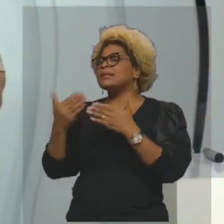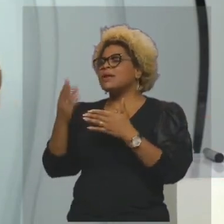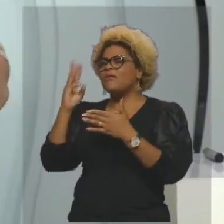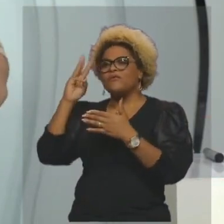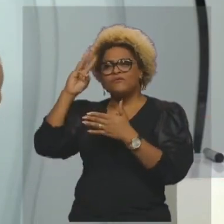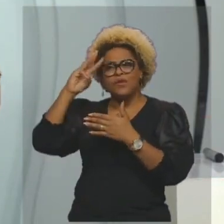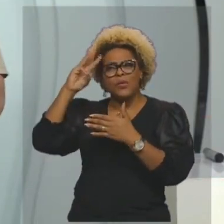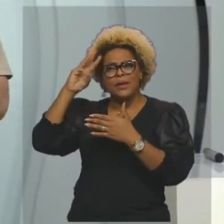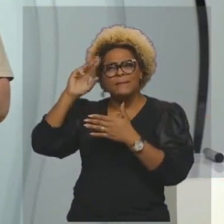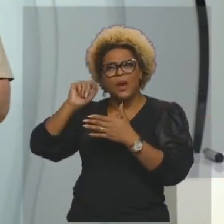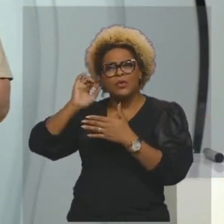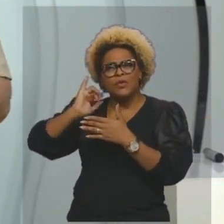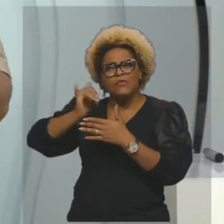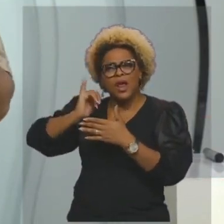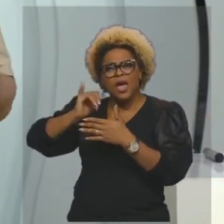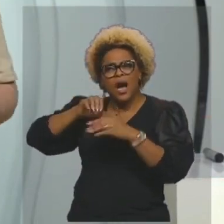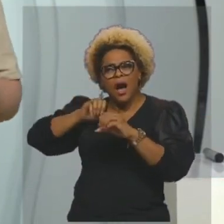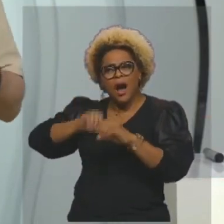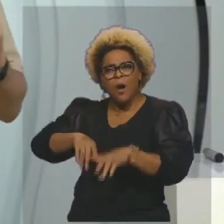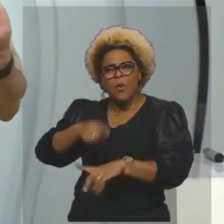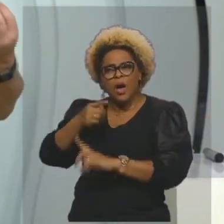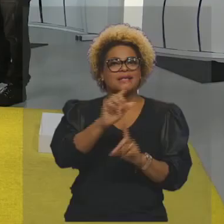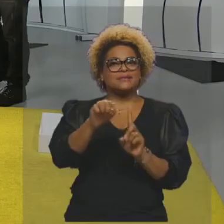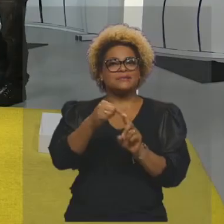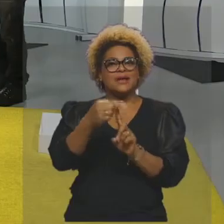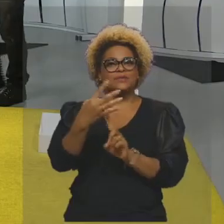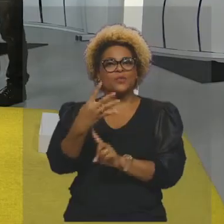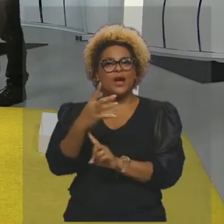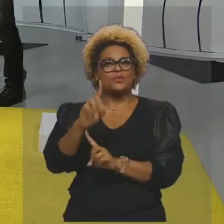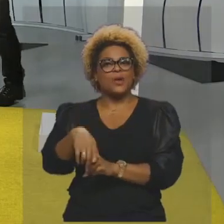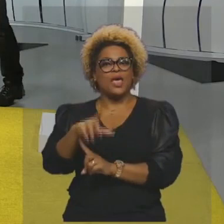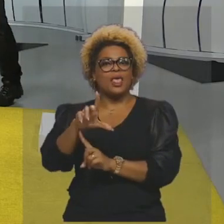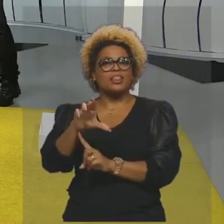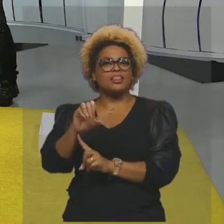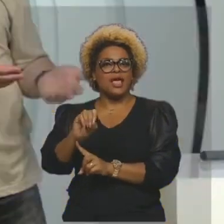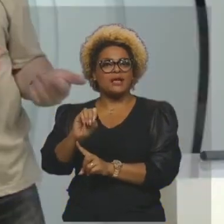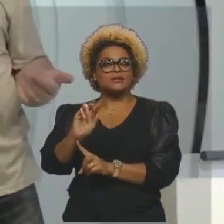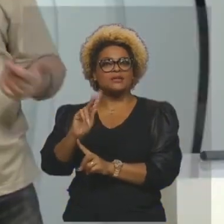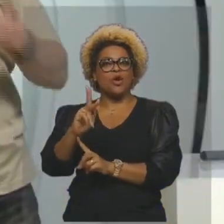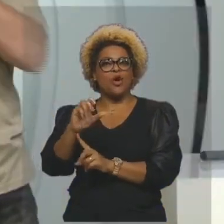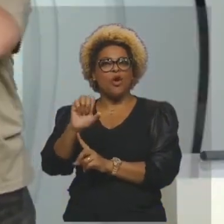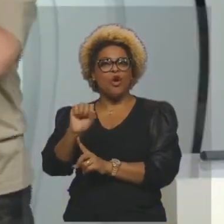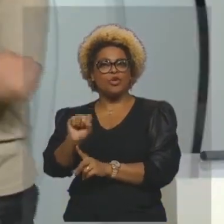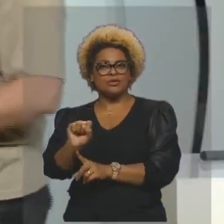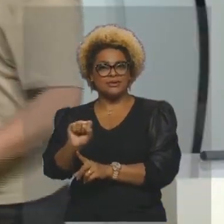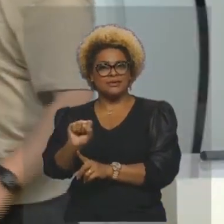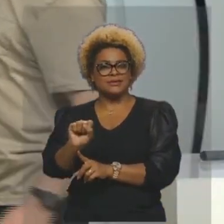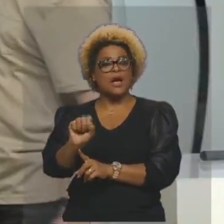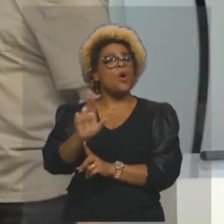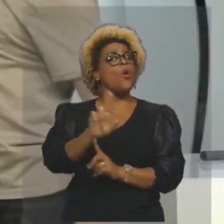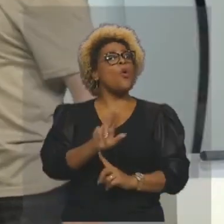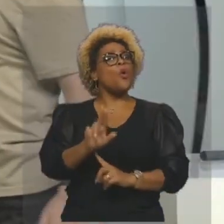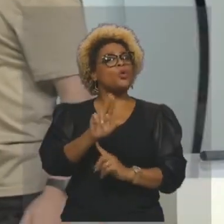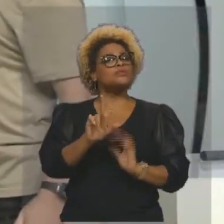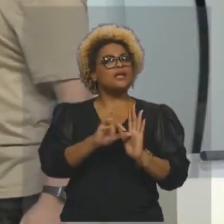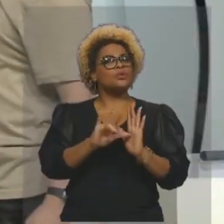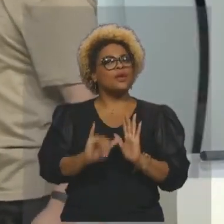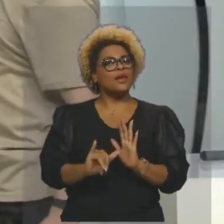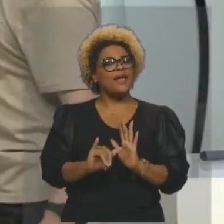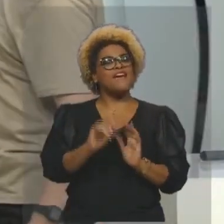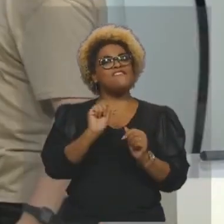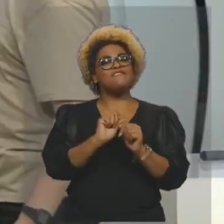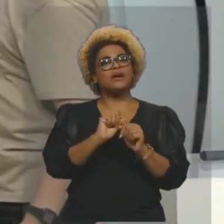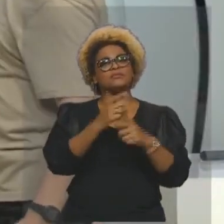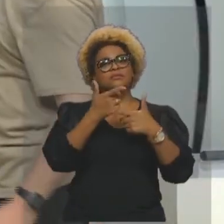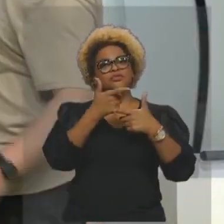ciclo. O amperímetro é um equipamento que mede corrente de ohm, que a gente já viu algumas vezes, só dividir 40 por 10,